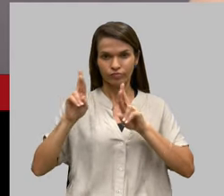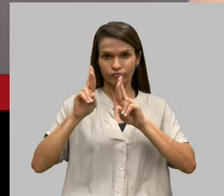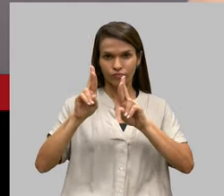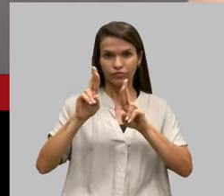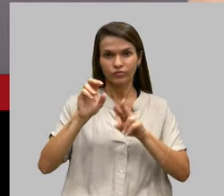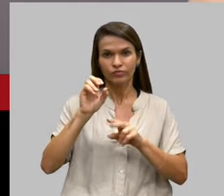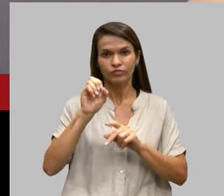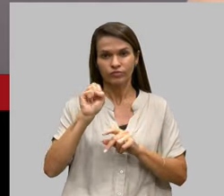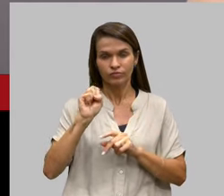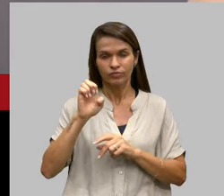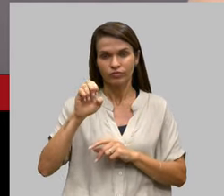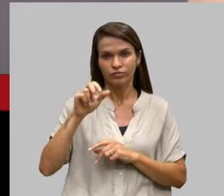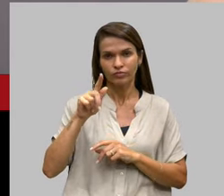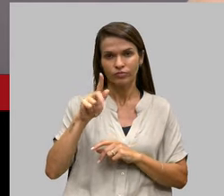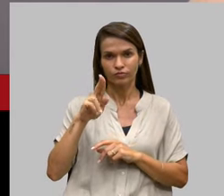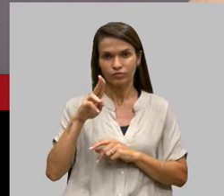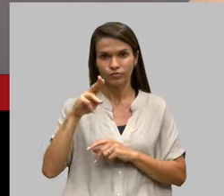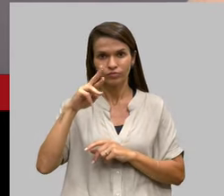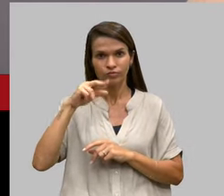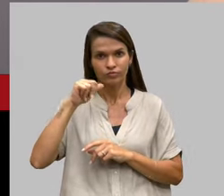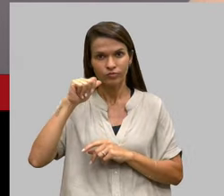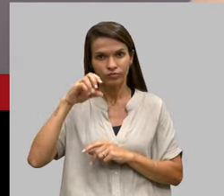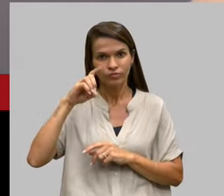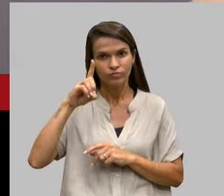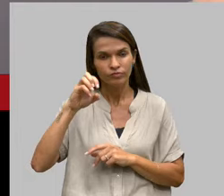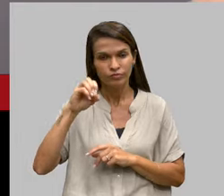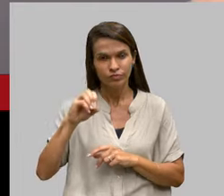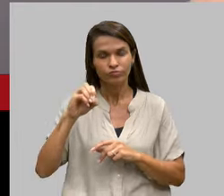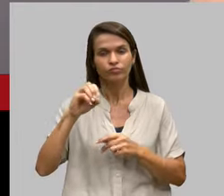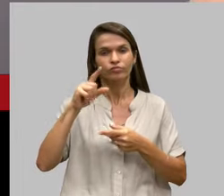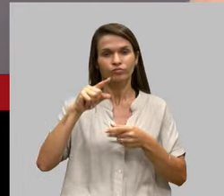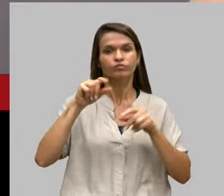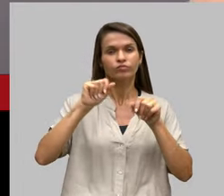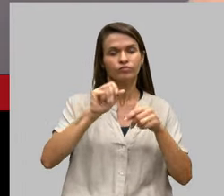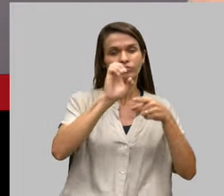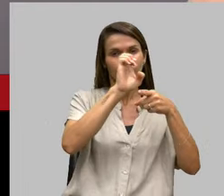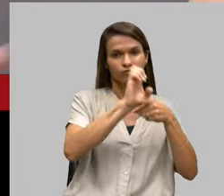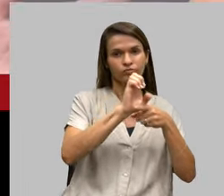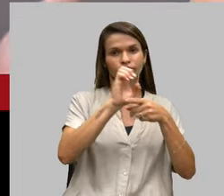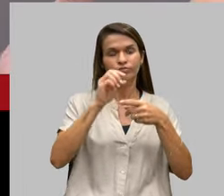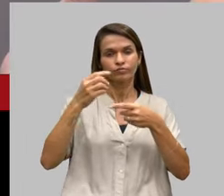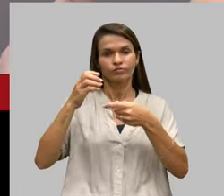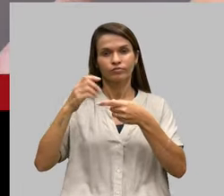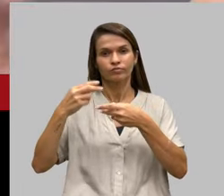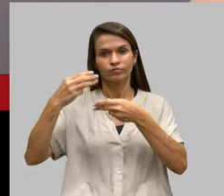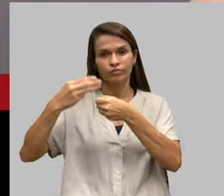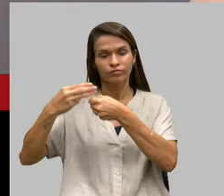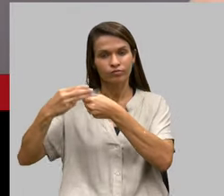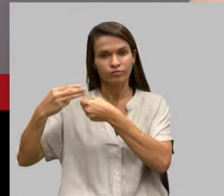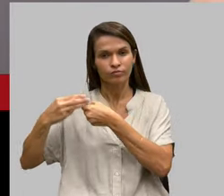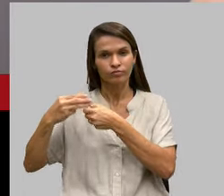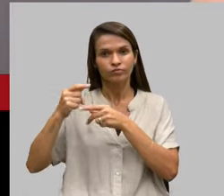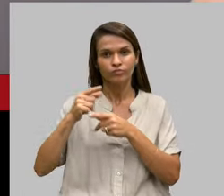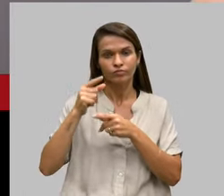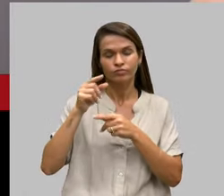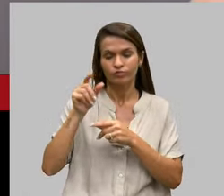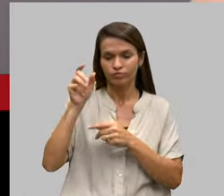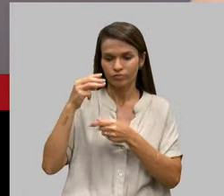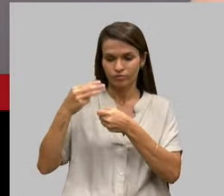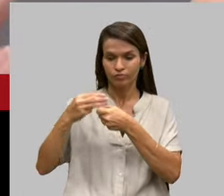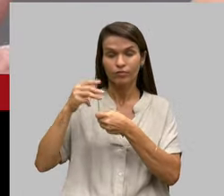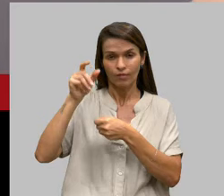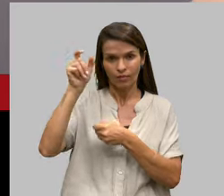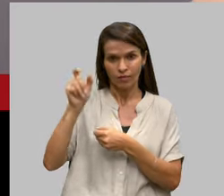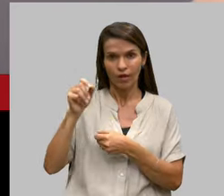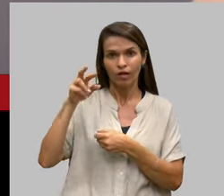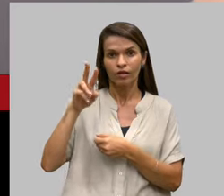seja da União dos estados e dos Municípios e da União especialmente quem é o representante é justamente o Décio